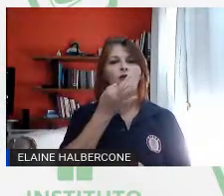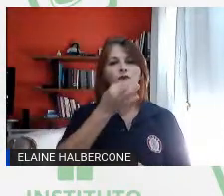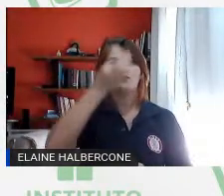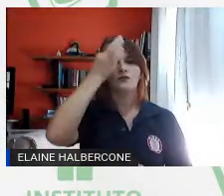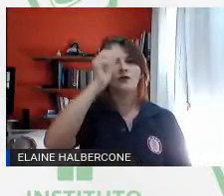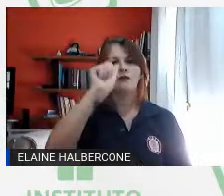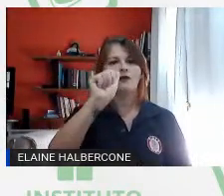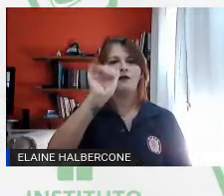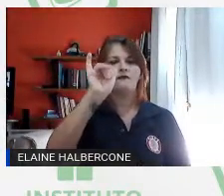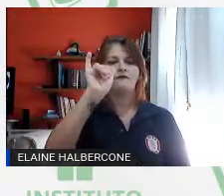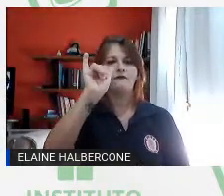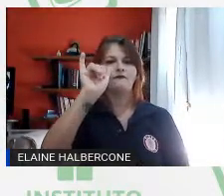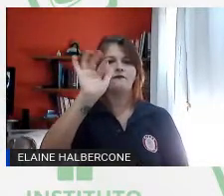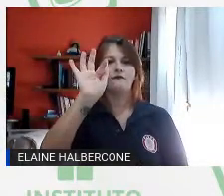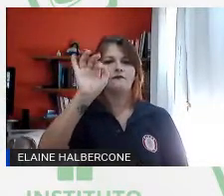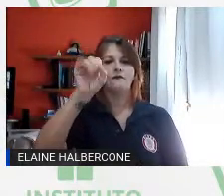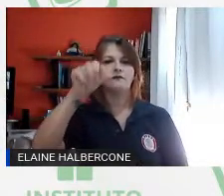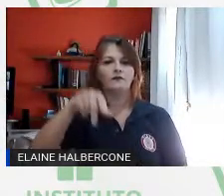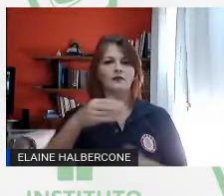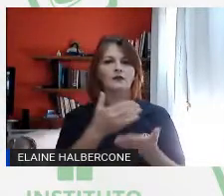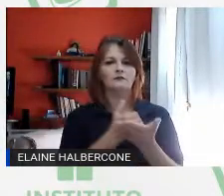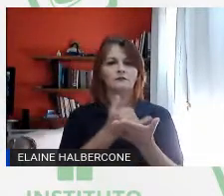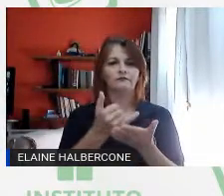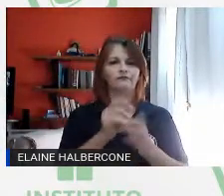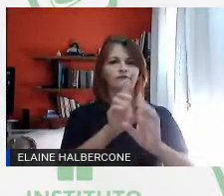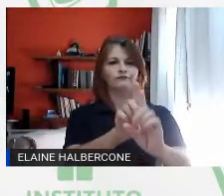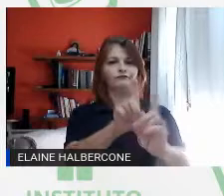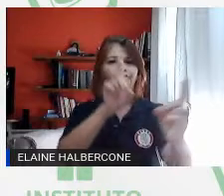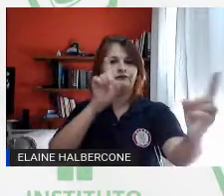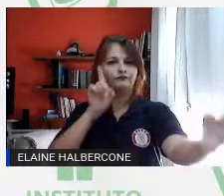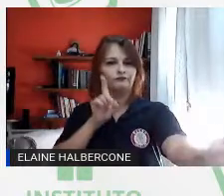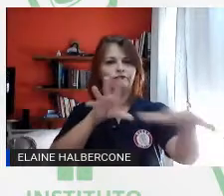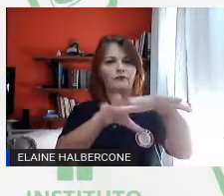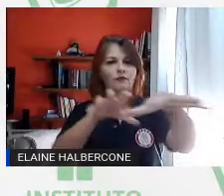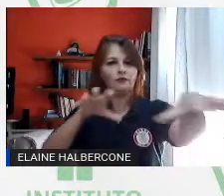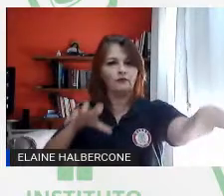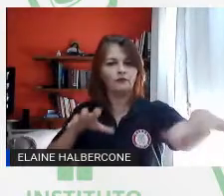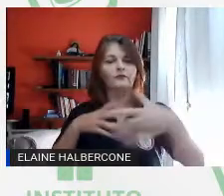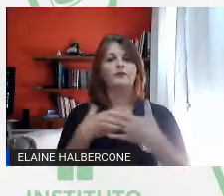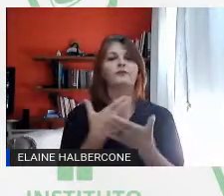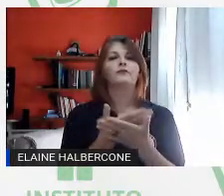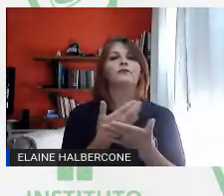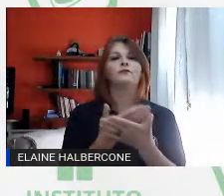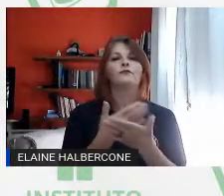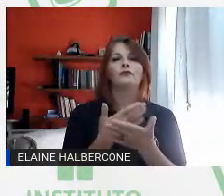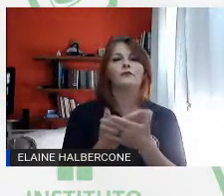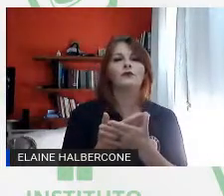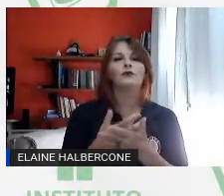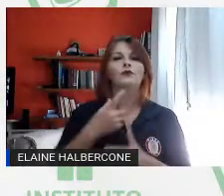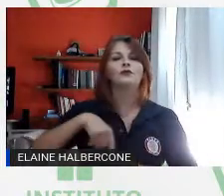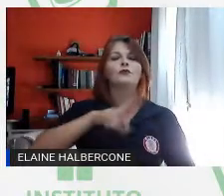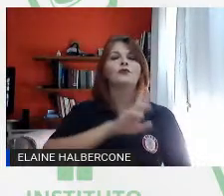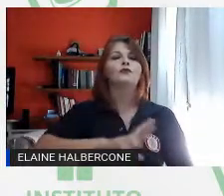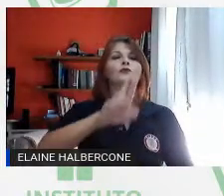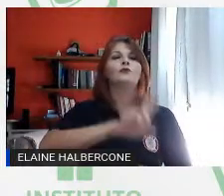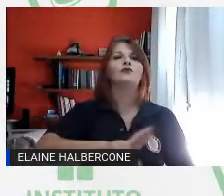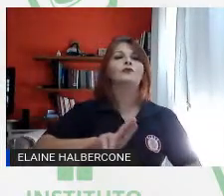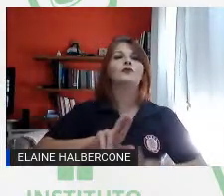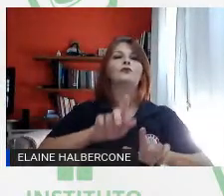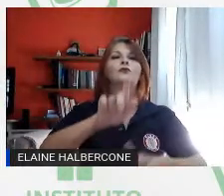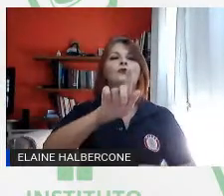Ensino está sendo à distância, né, por conta da pandemia do coronavírus. Nós estamos usando o Google Meet